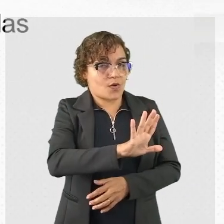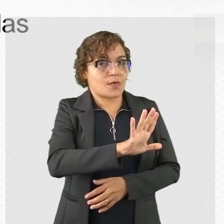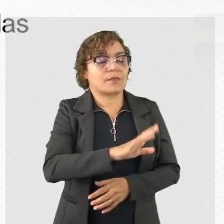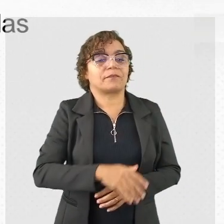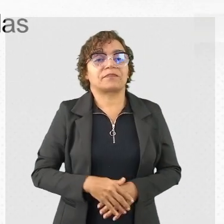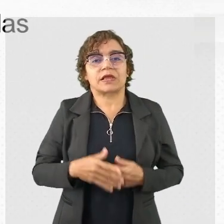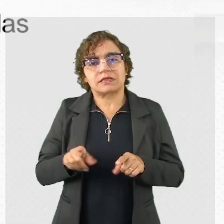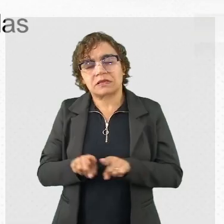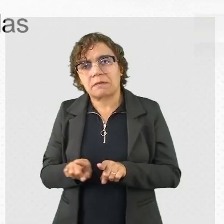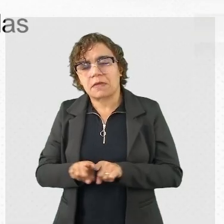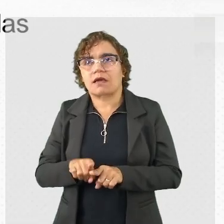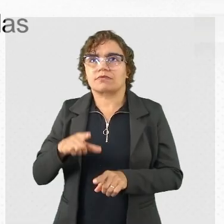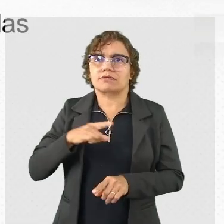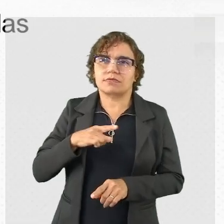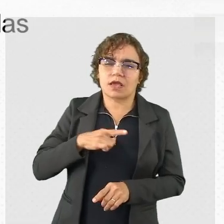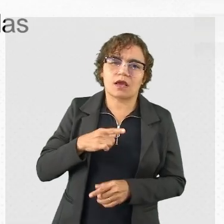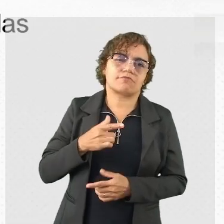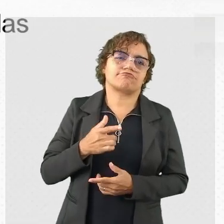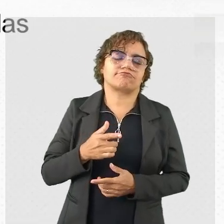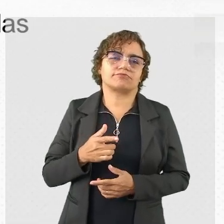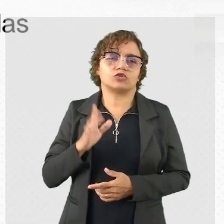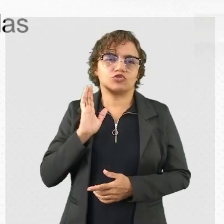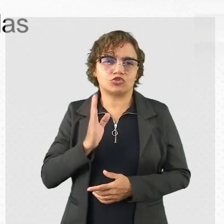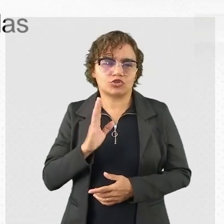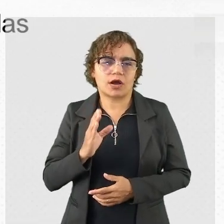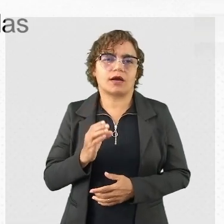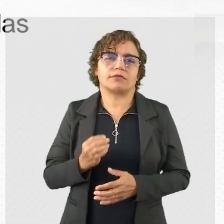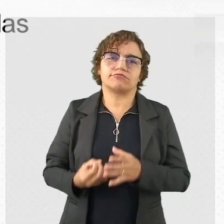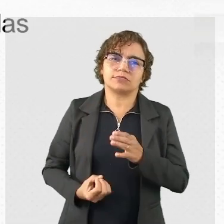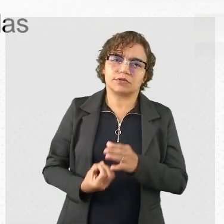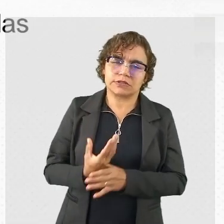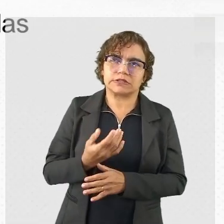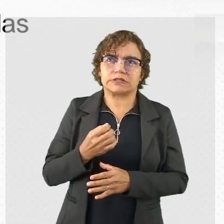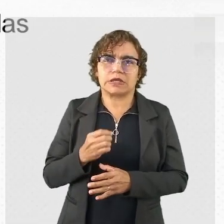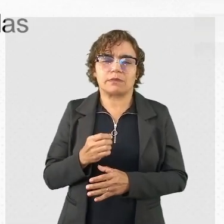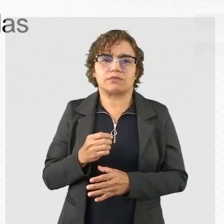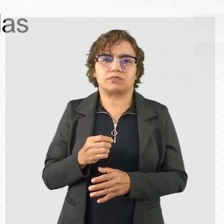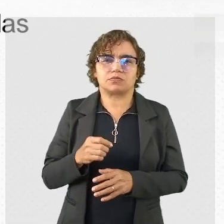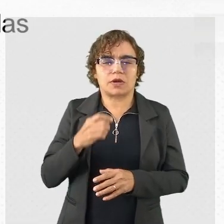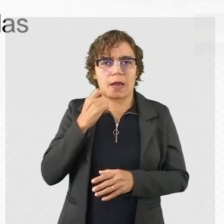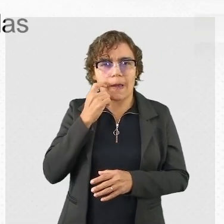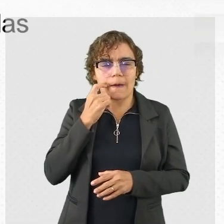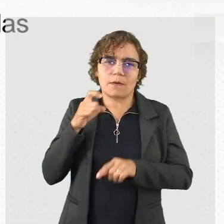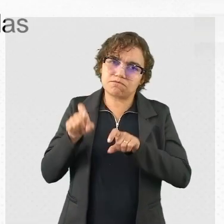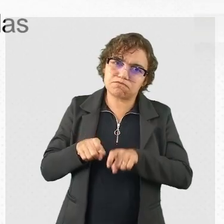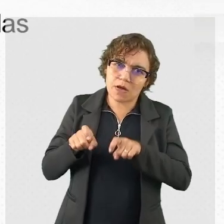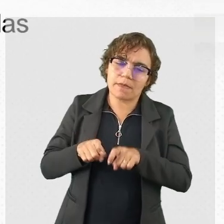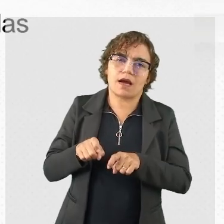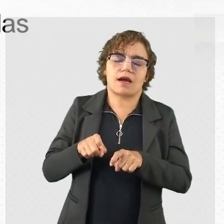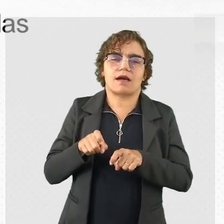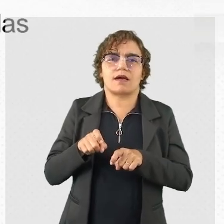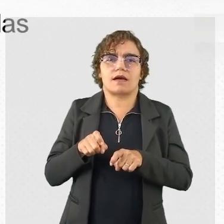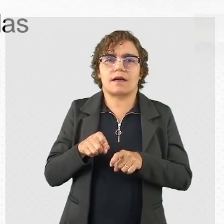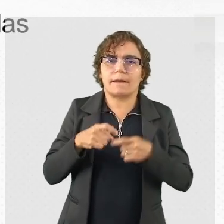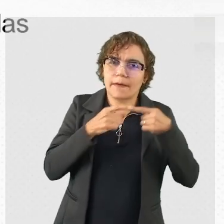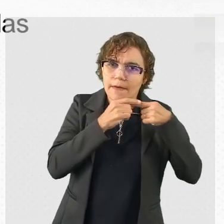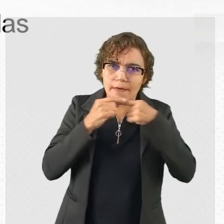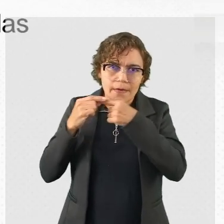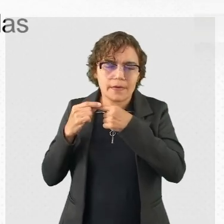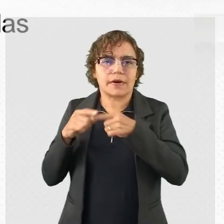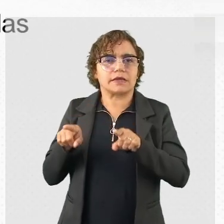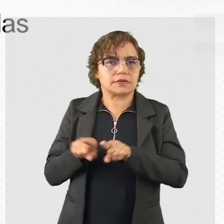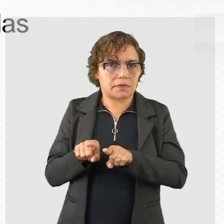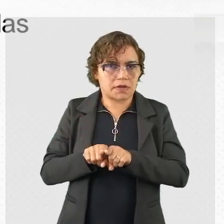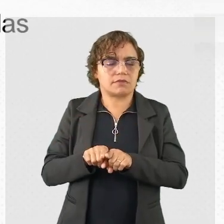Madeira, nos Açores, ele também já produzia cana-de-açúcar, que é o que ele vai trazer também para cá, das suas experiências lá, o próprio engenho, a produção do